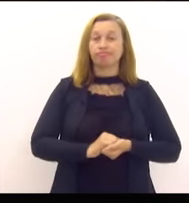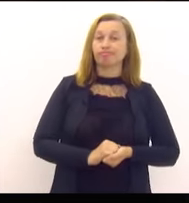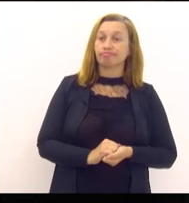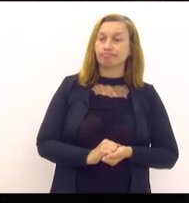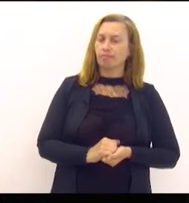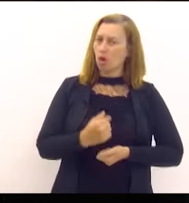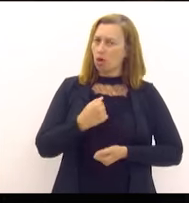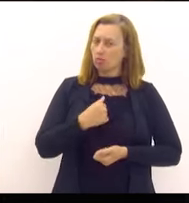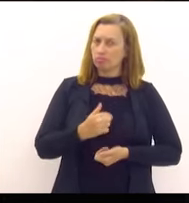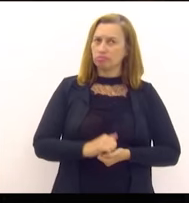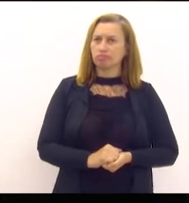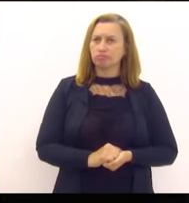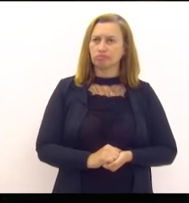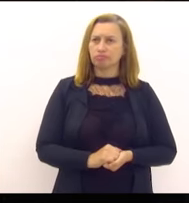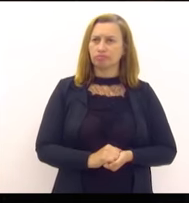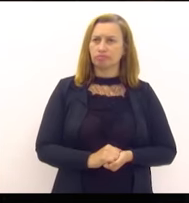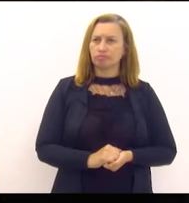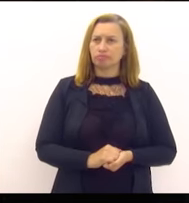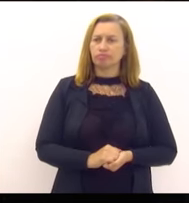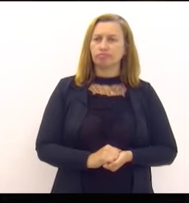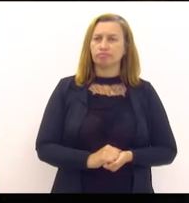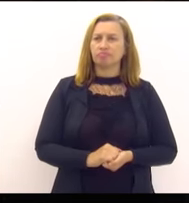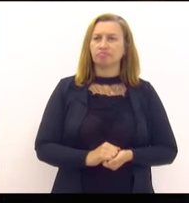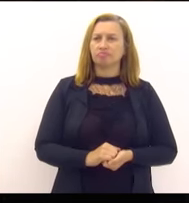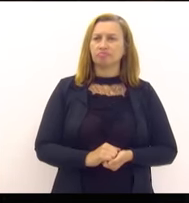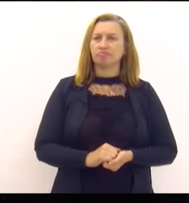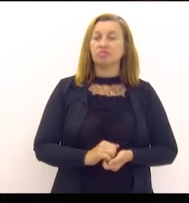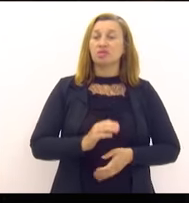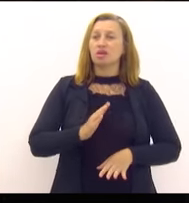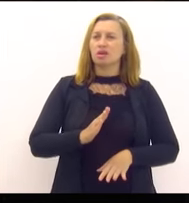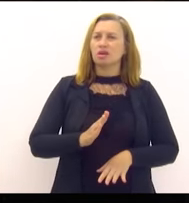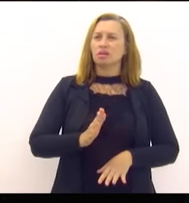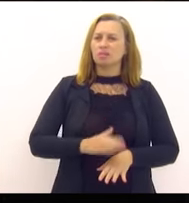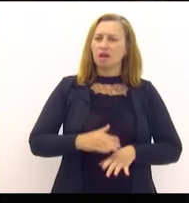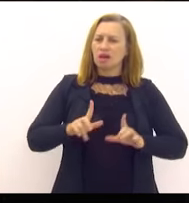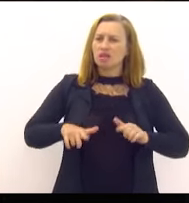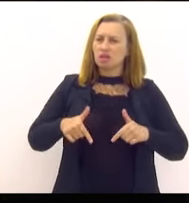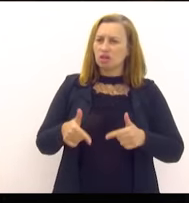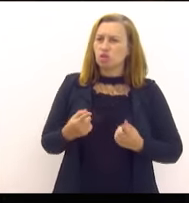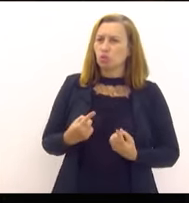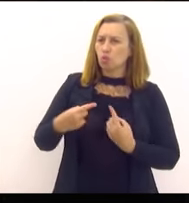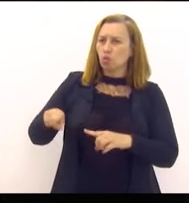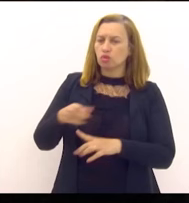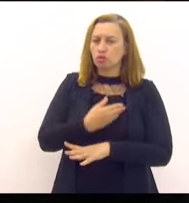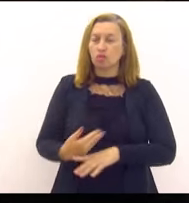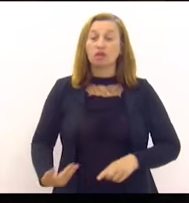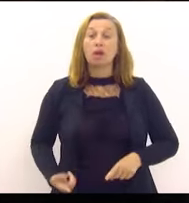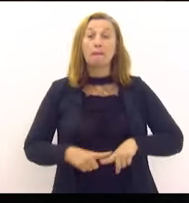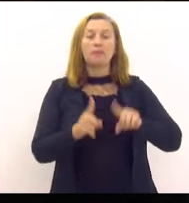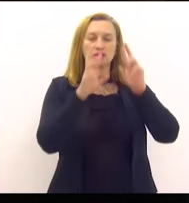Então eu, que me considero um dos deputados que mais faz oposição a esse governo, mas